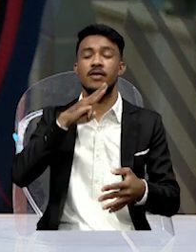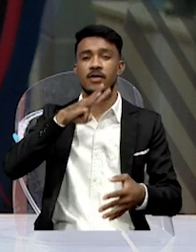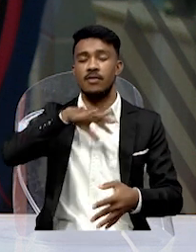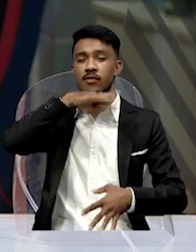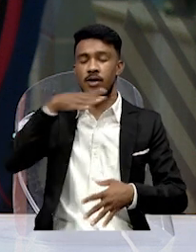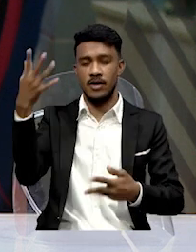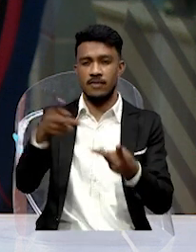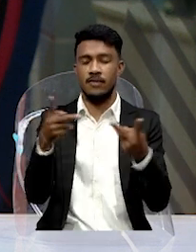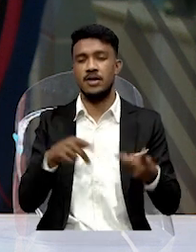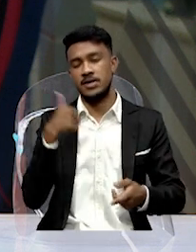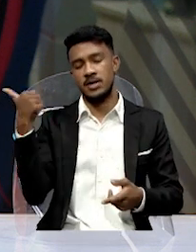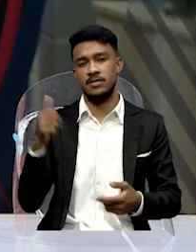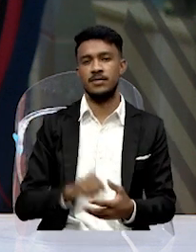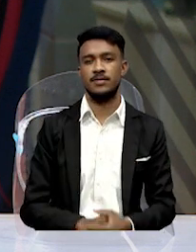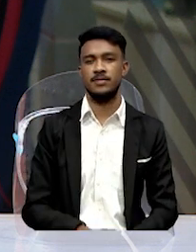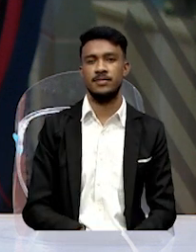seluk.